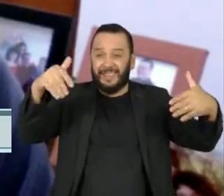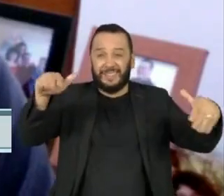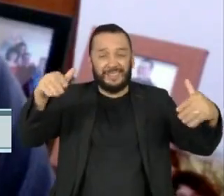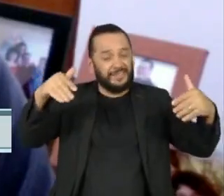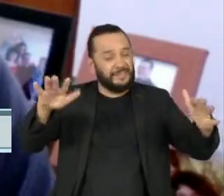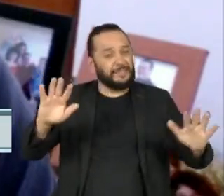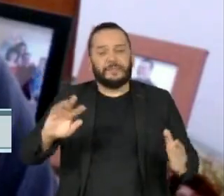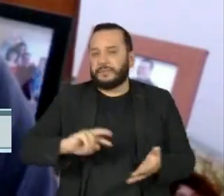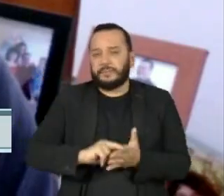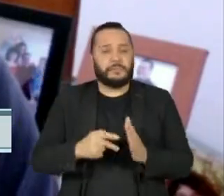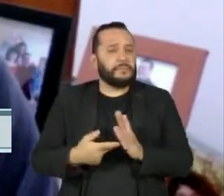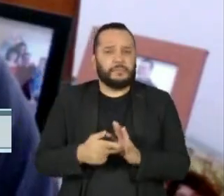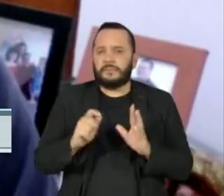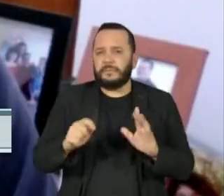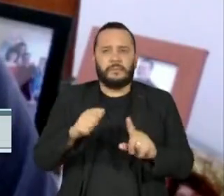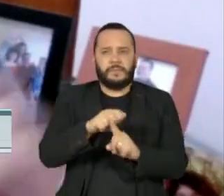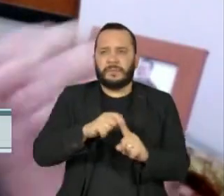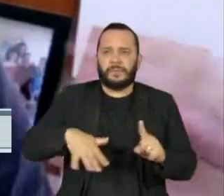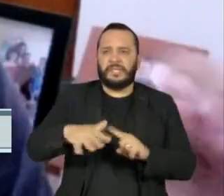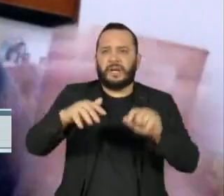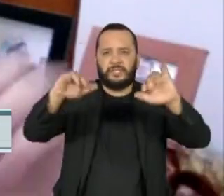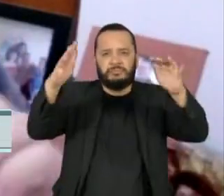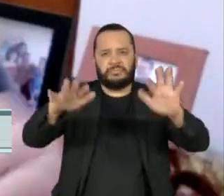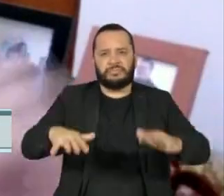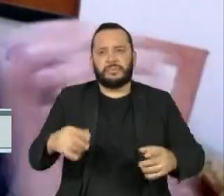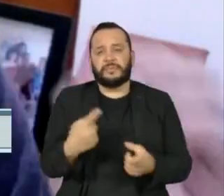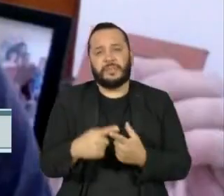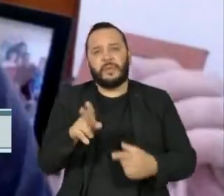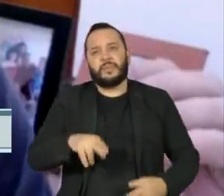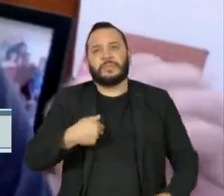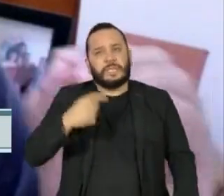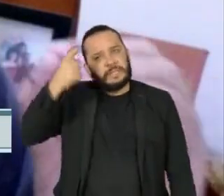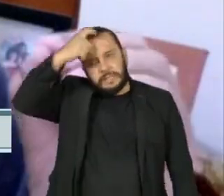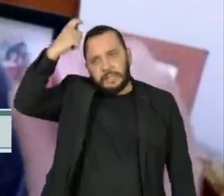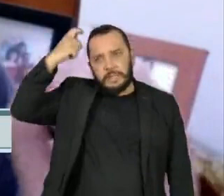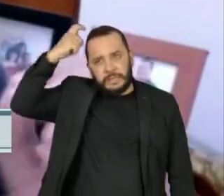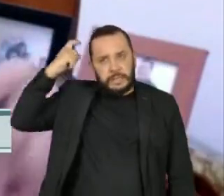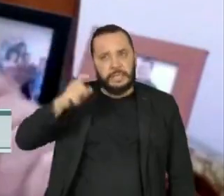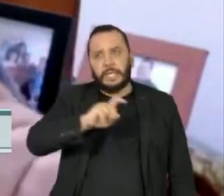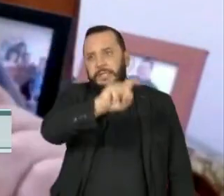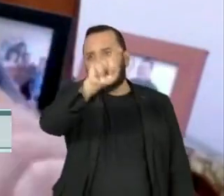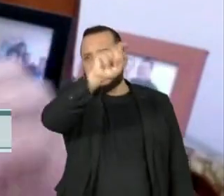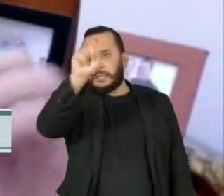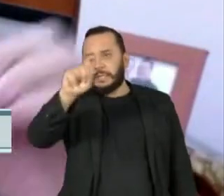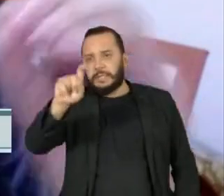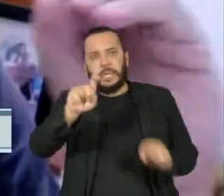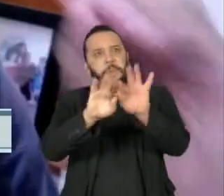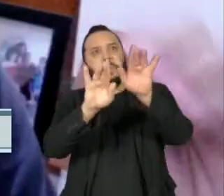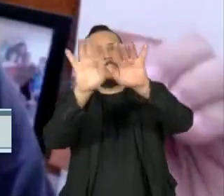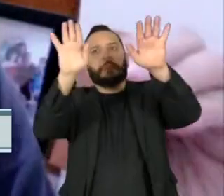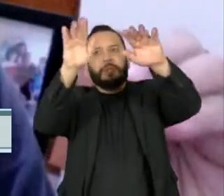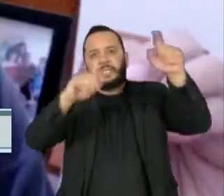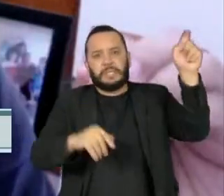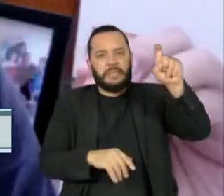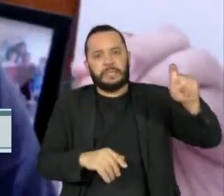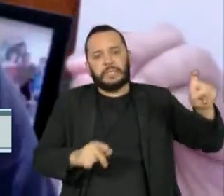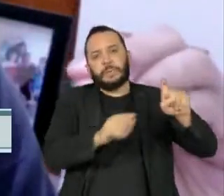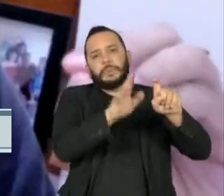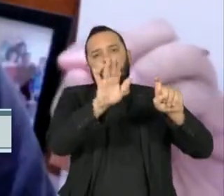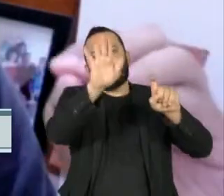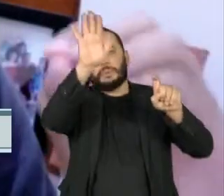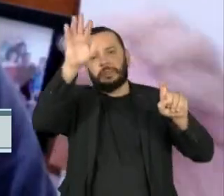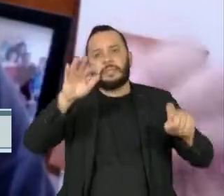né produtos né sprays ou aparelhos de refrigeração com CFC concorrendo com